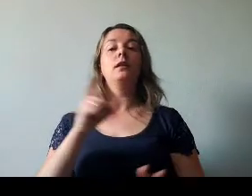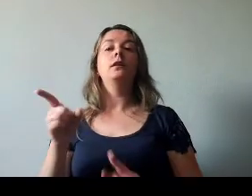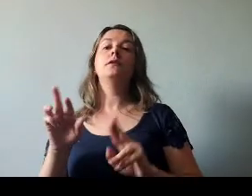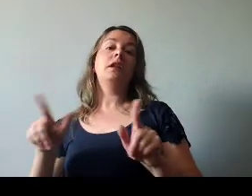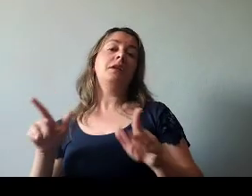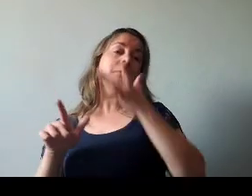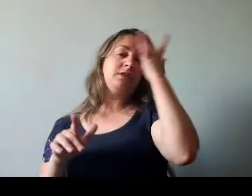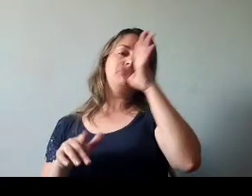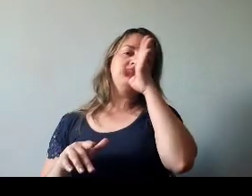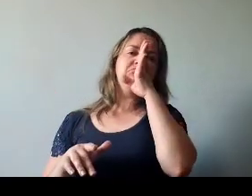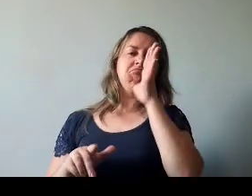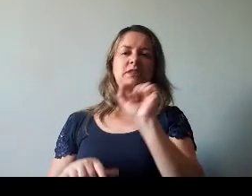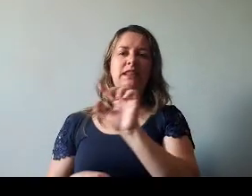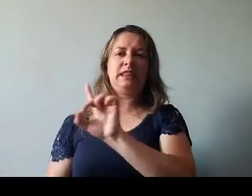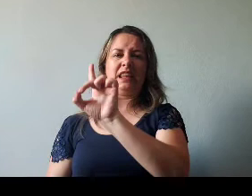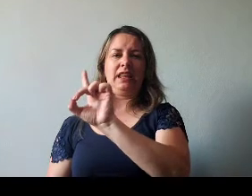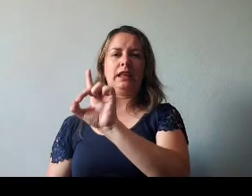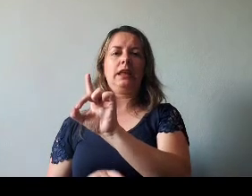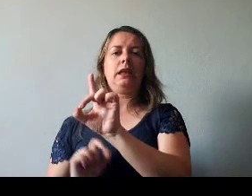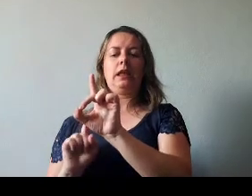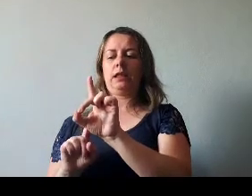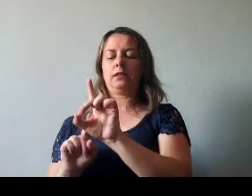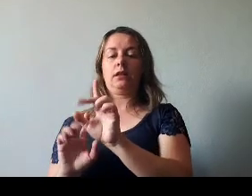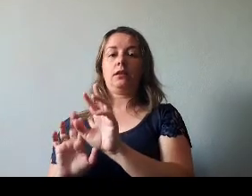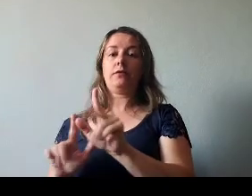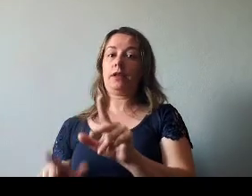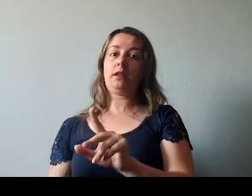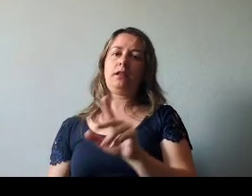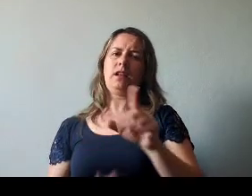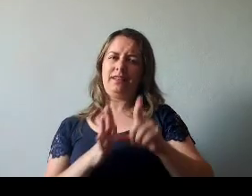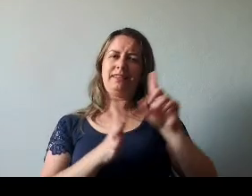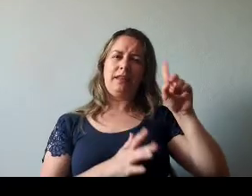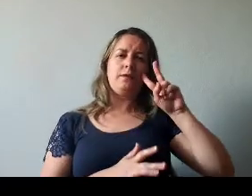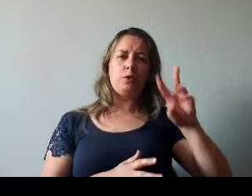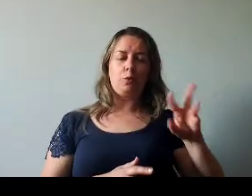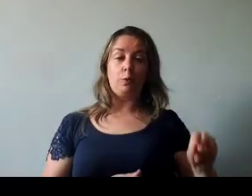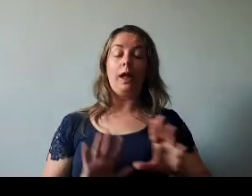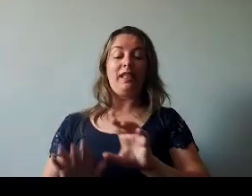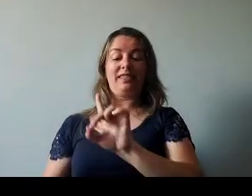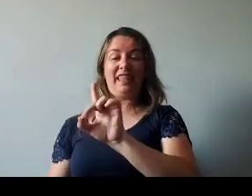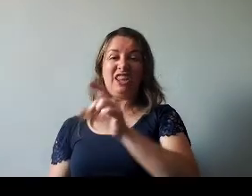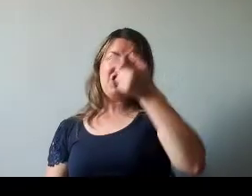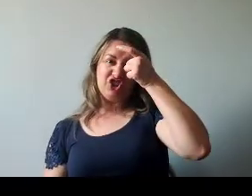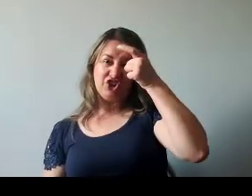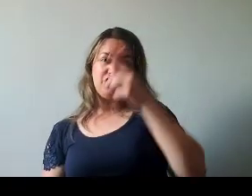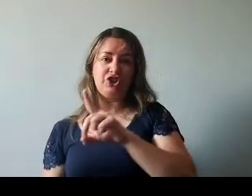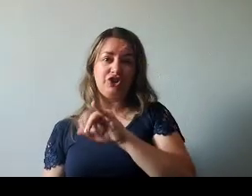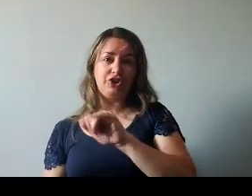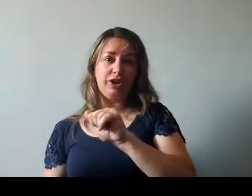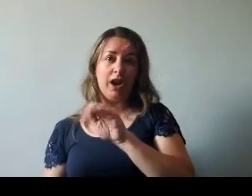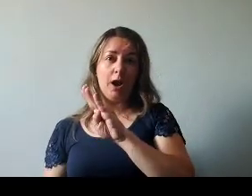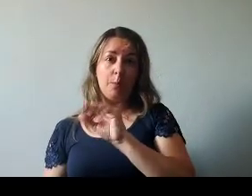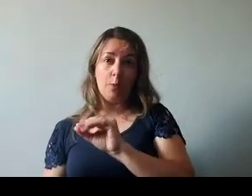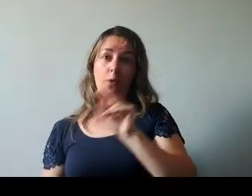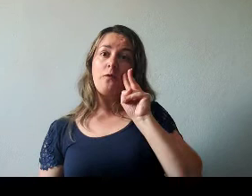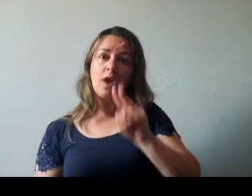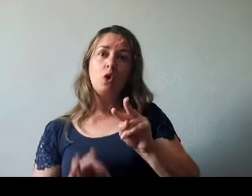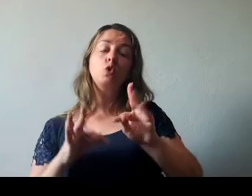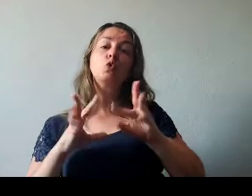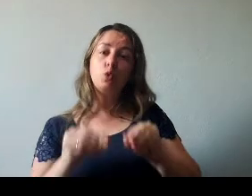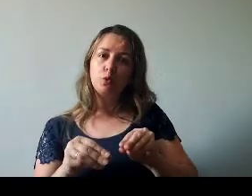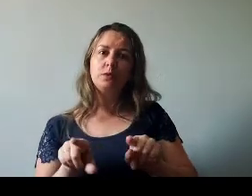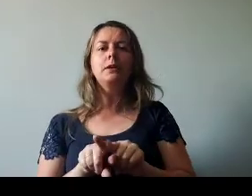assim, ó, Deus vê tudo, né? O diabo vê tudo também, mas meio